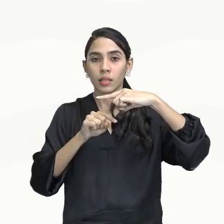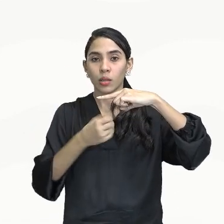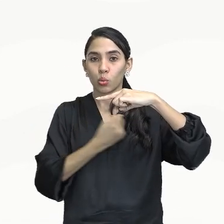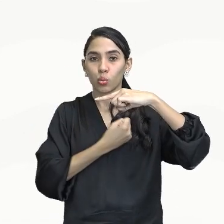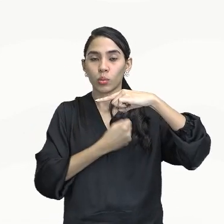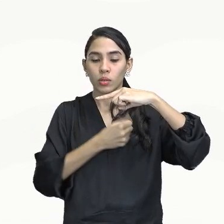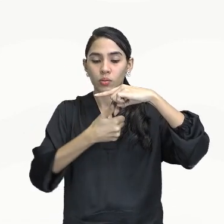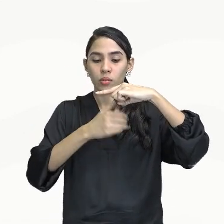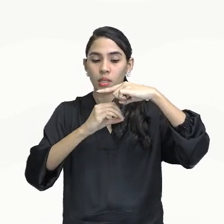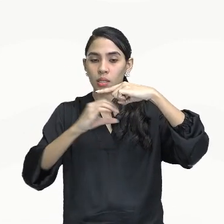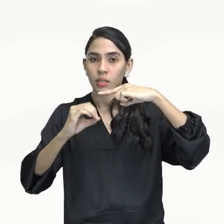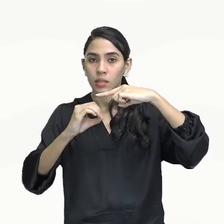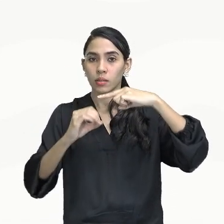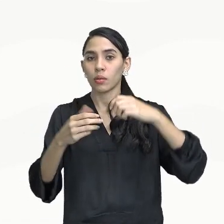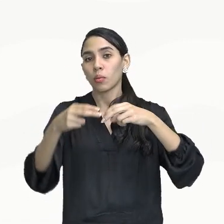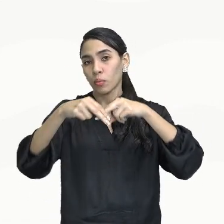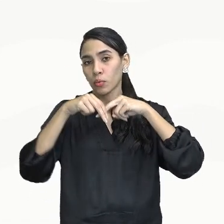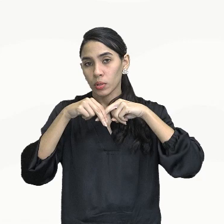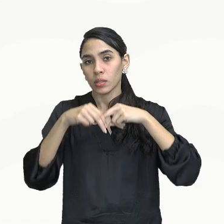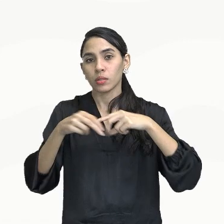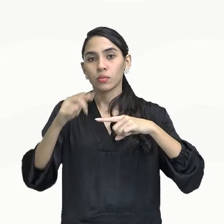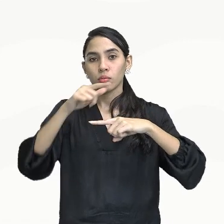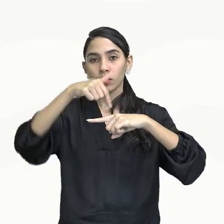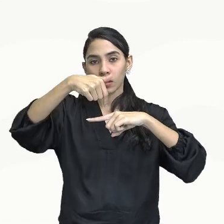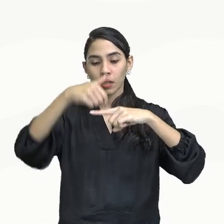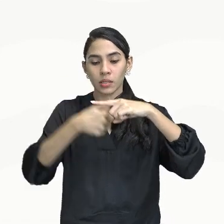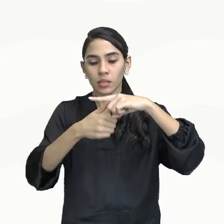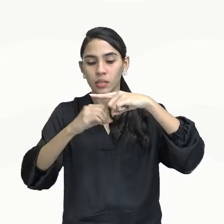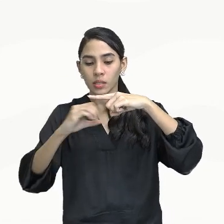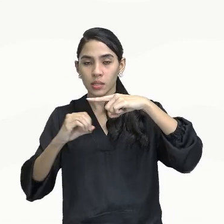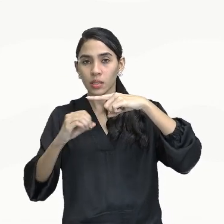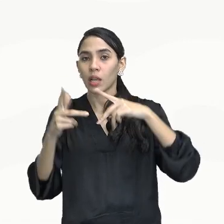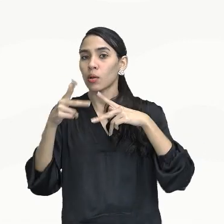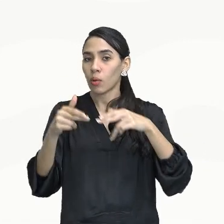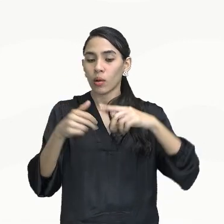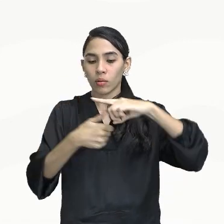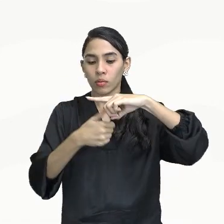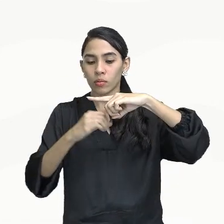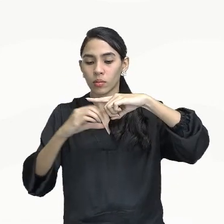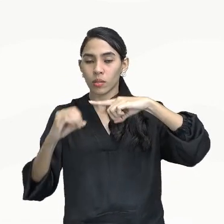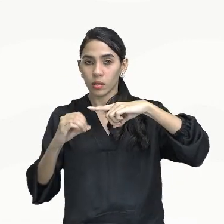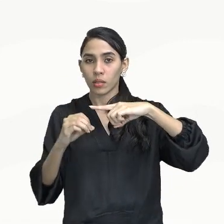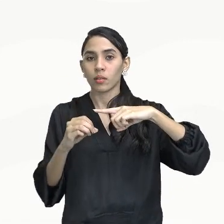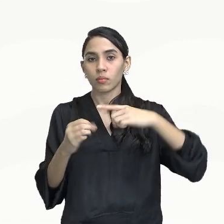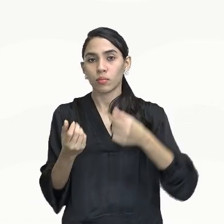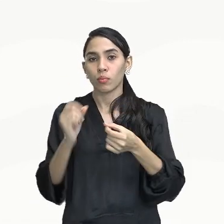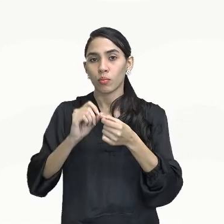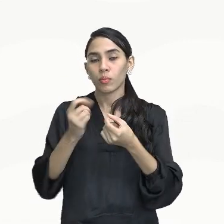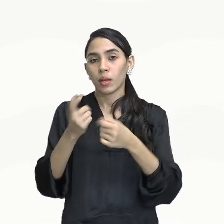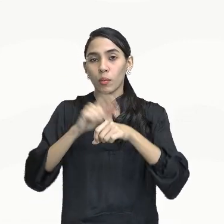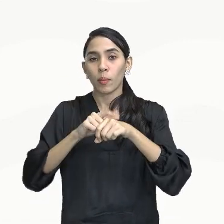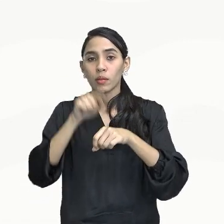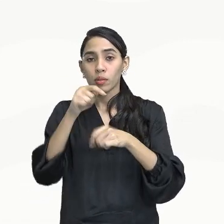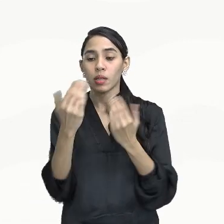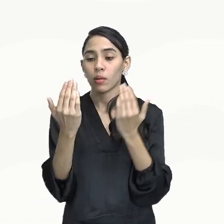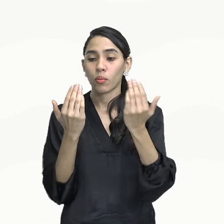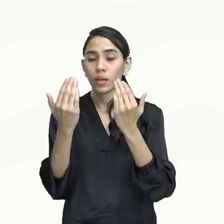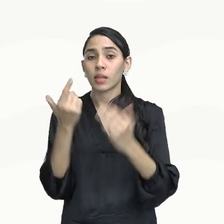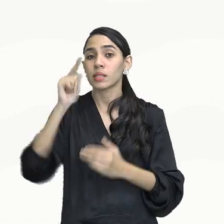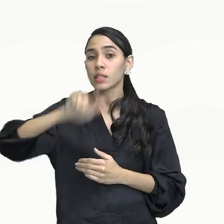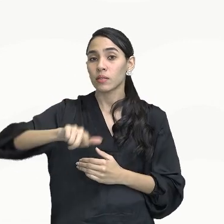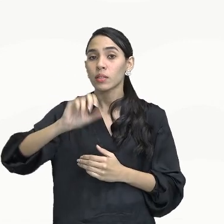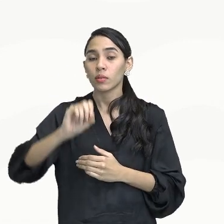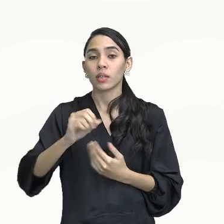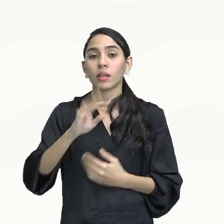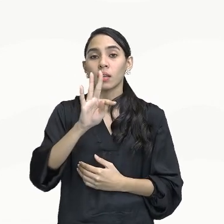nós colocamos as duas unidades aí sobre o mesmo denominador para efeito de comparação. E isso significa que nós estamos falando